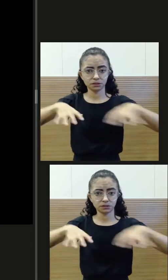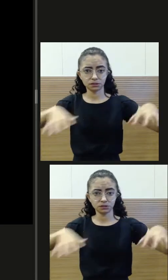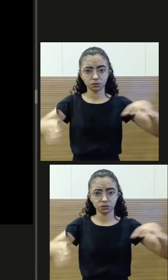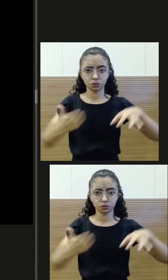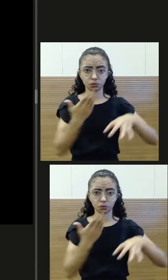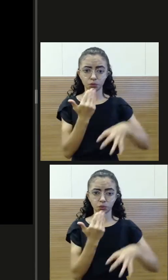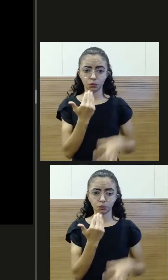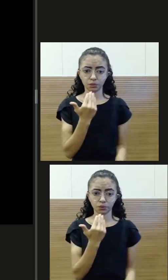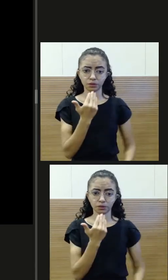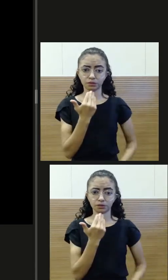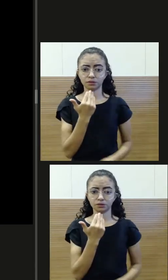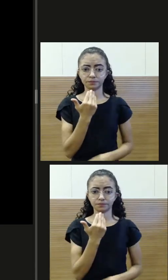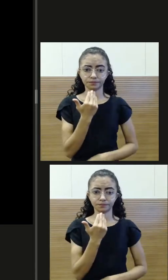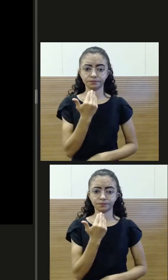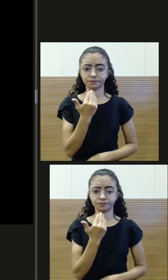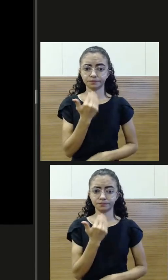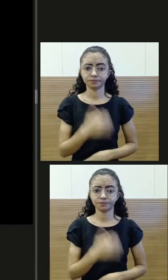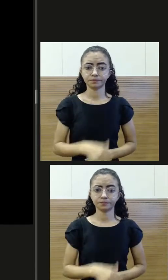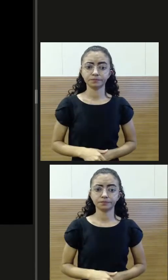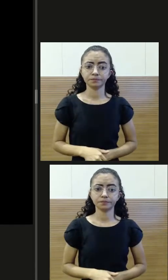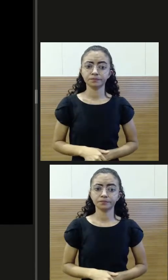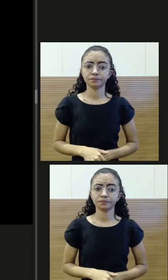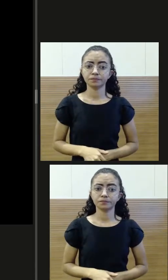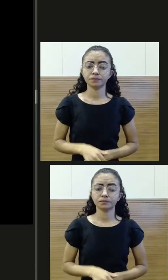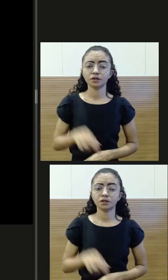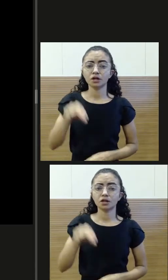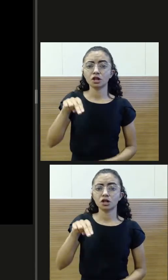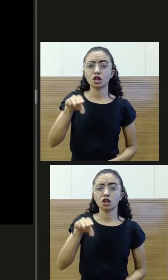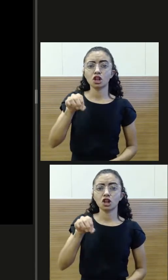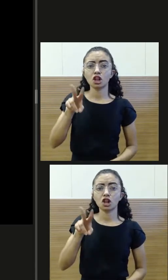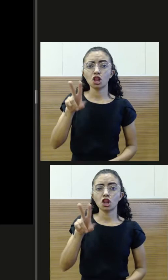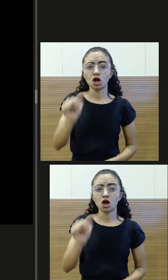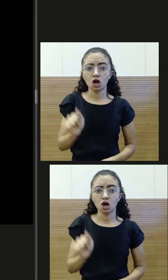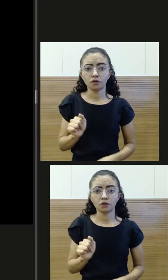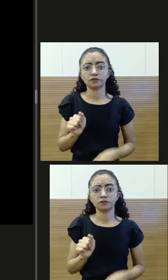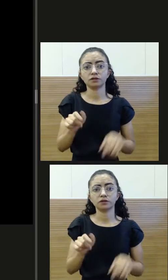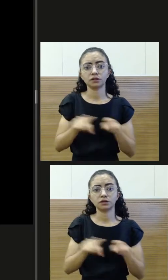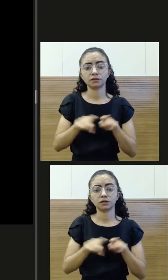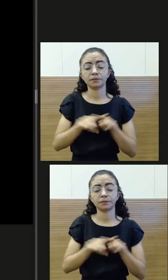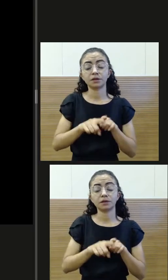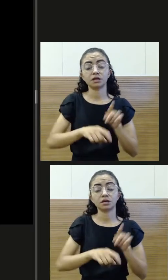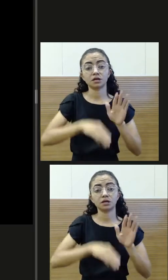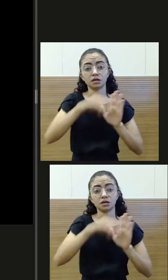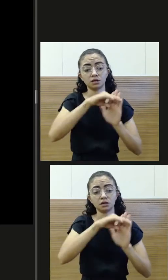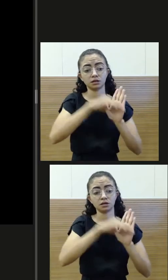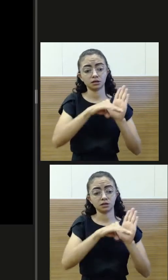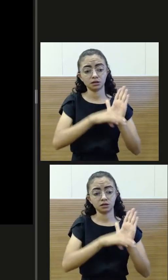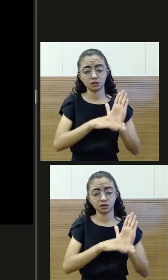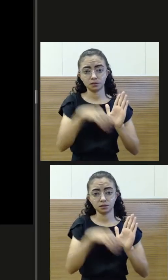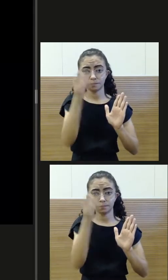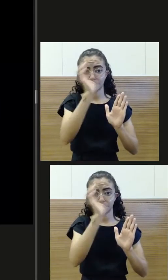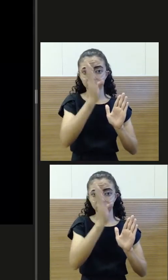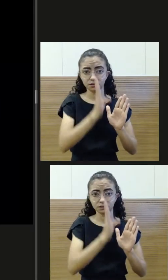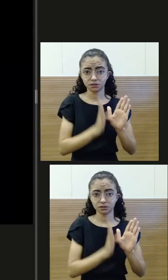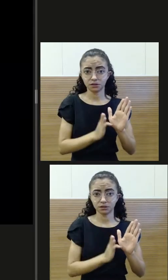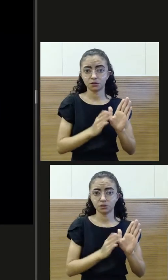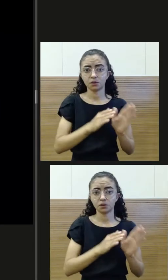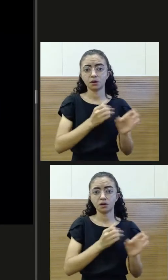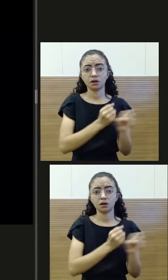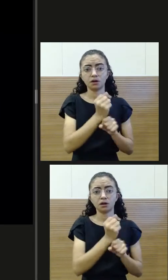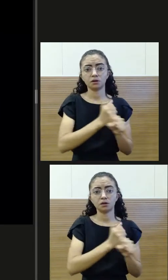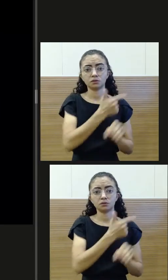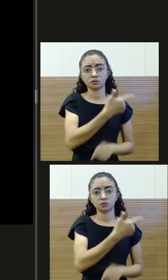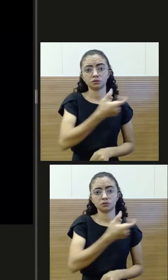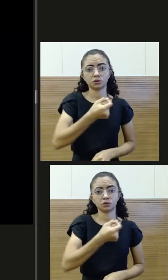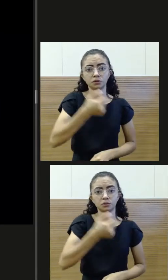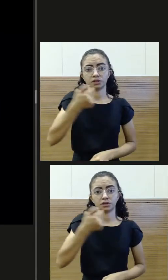em 2009, e o Guia Alimentar Brasileiro 2014, e aí o novo paradigma para a ciência de